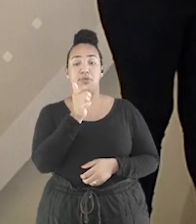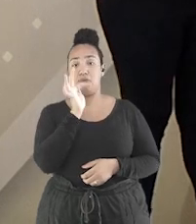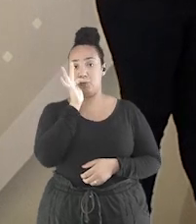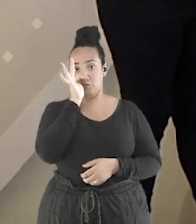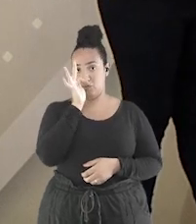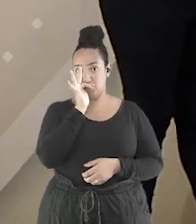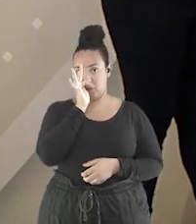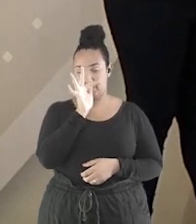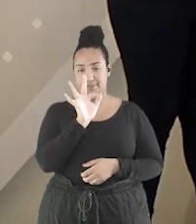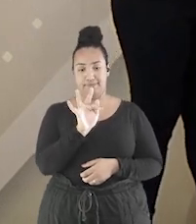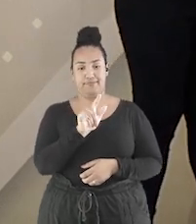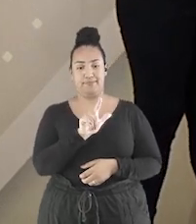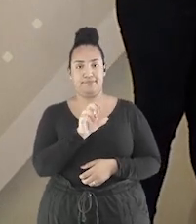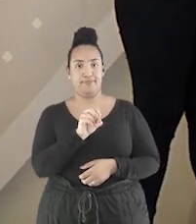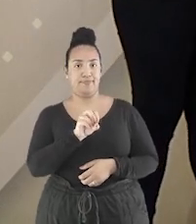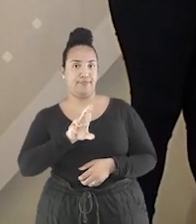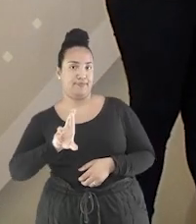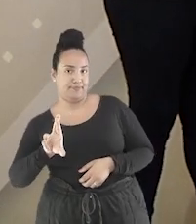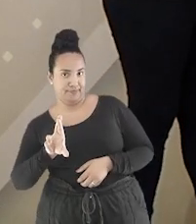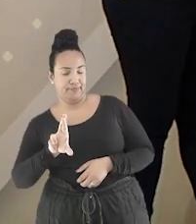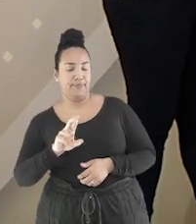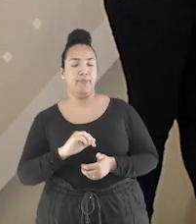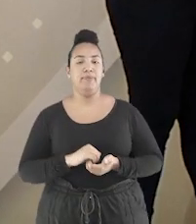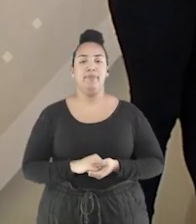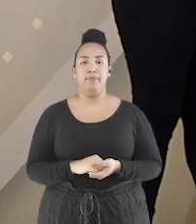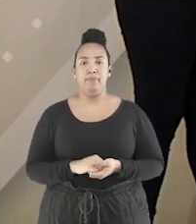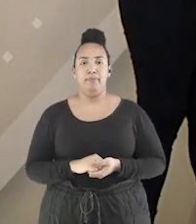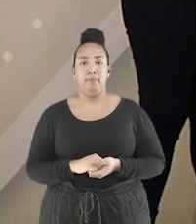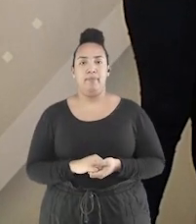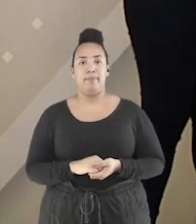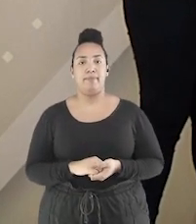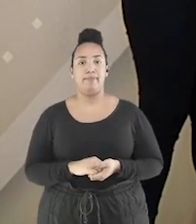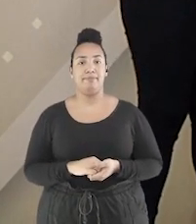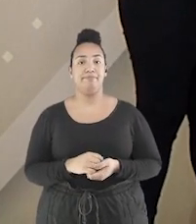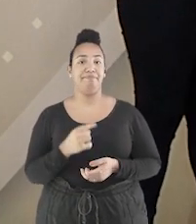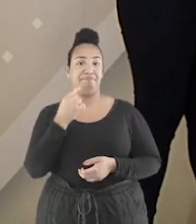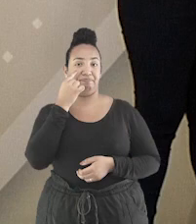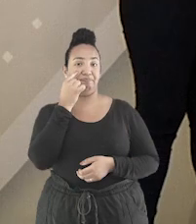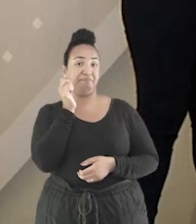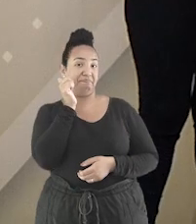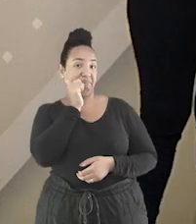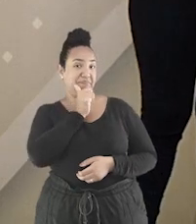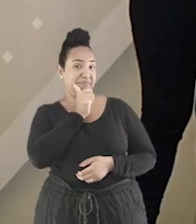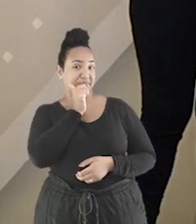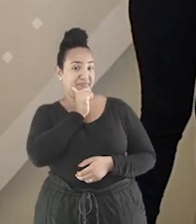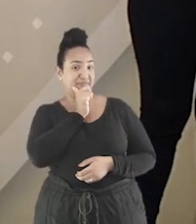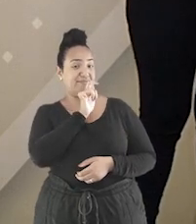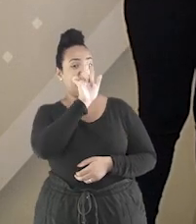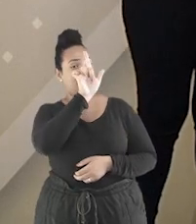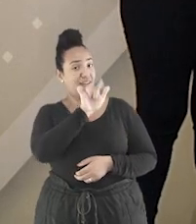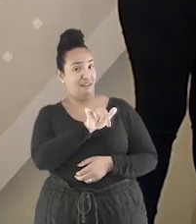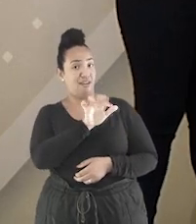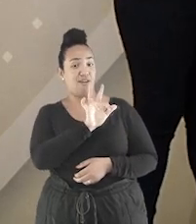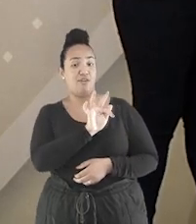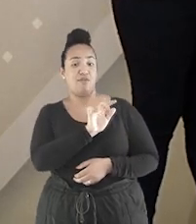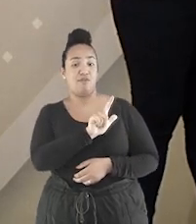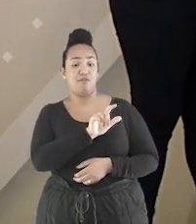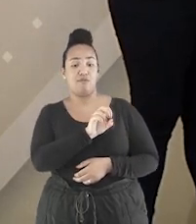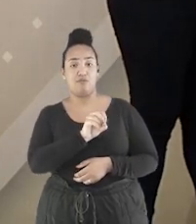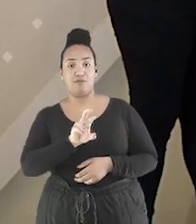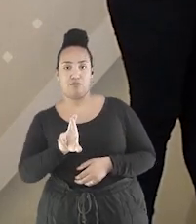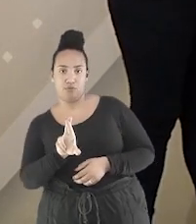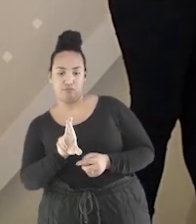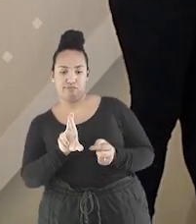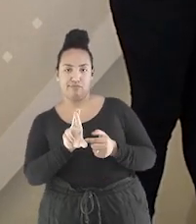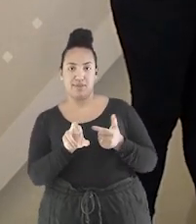vocês. Vejam o uso da palavra flor nessa frase. Joana é uma flor. Nesse exemplo, flor não